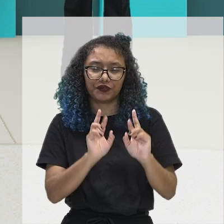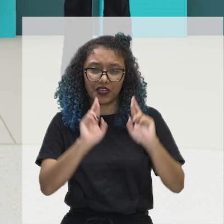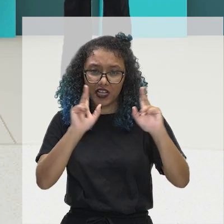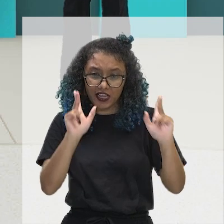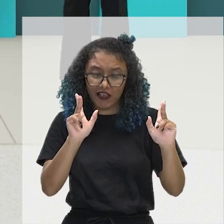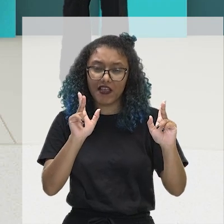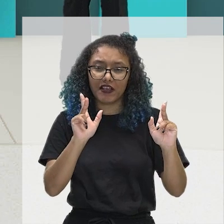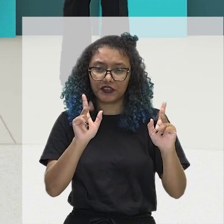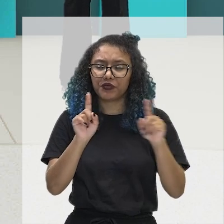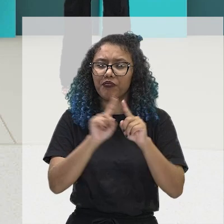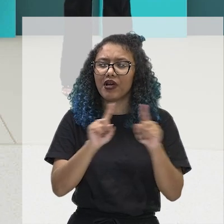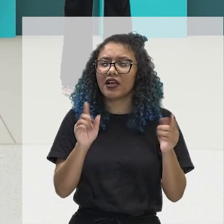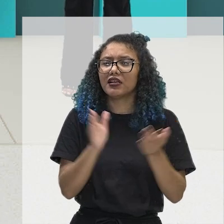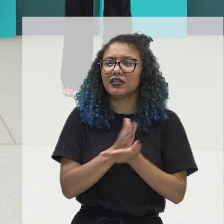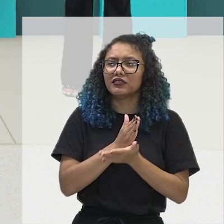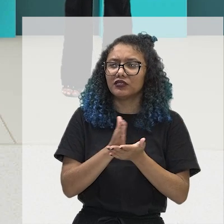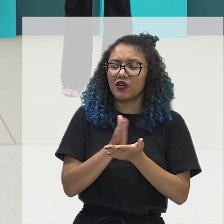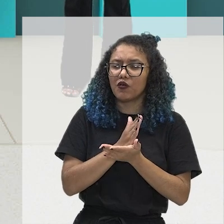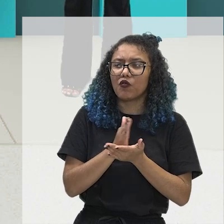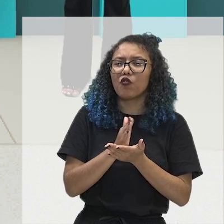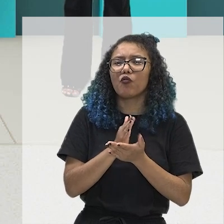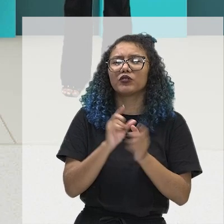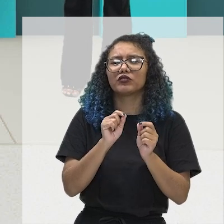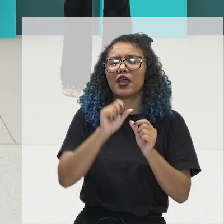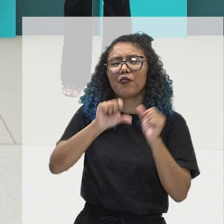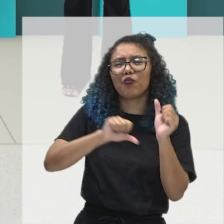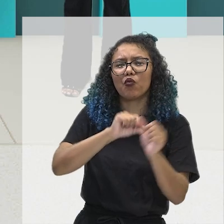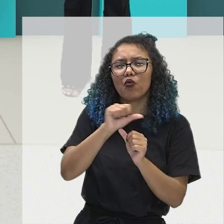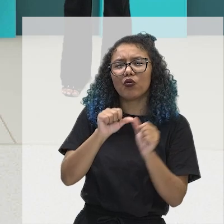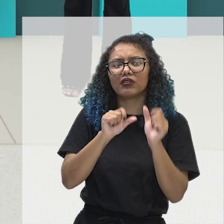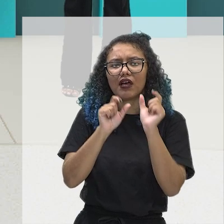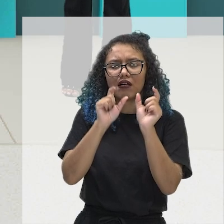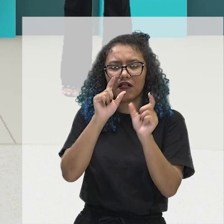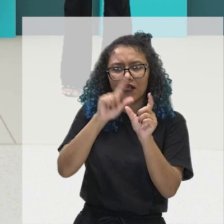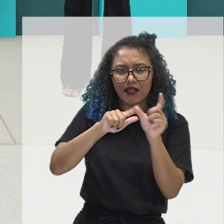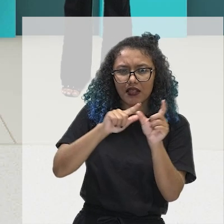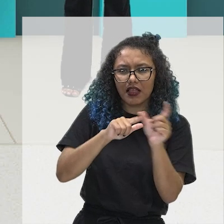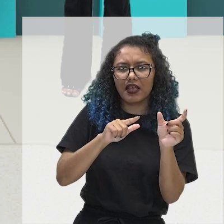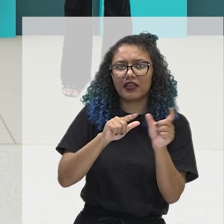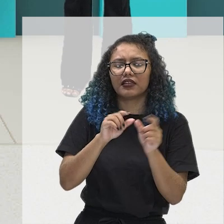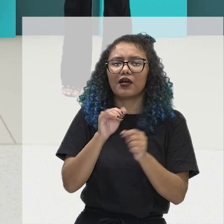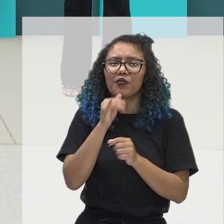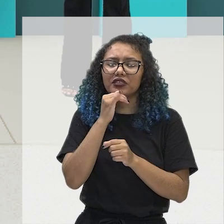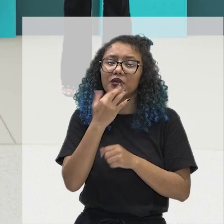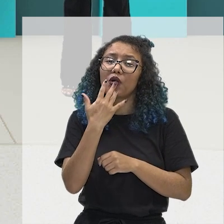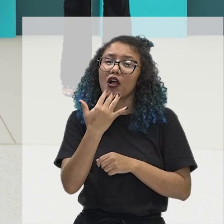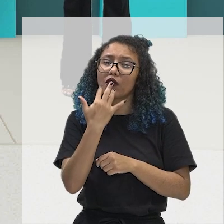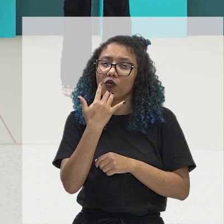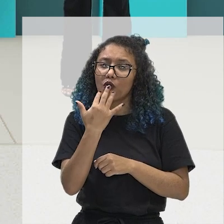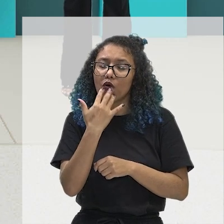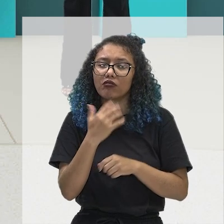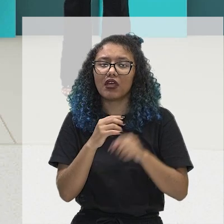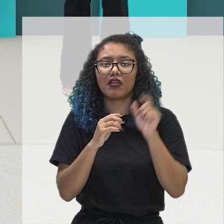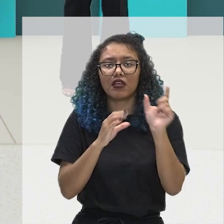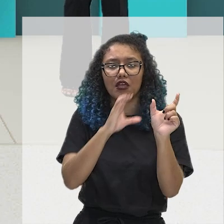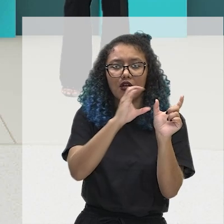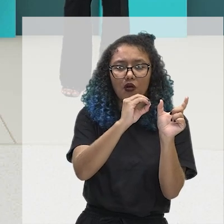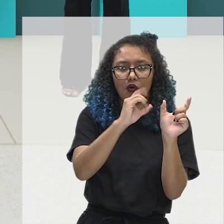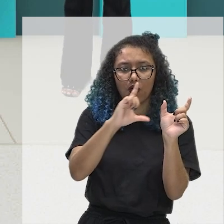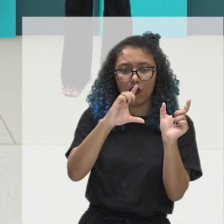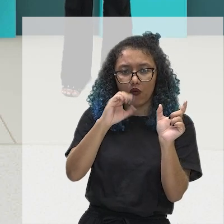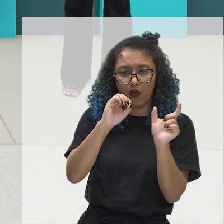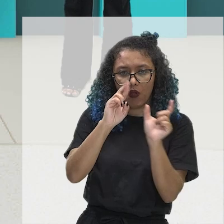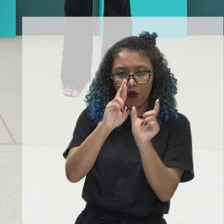chips, mas outras palavras recebem uma letrinha ali como color, cor, e color, com a letra U